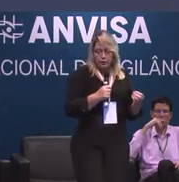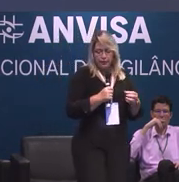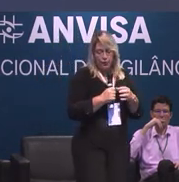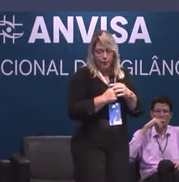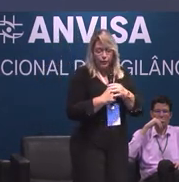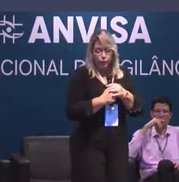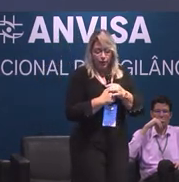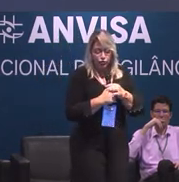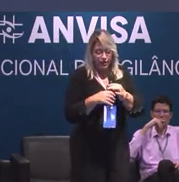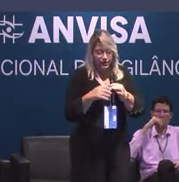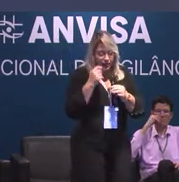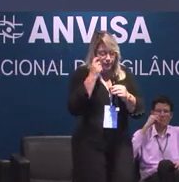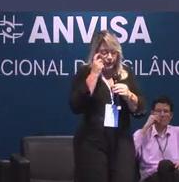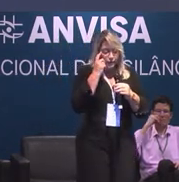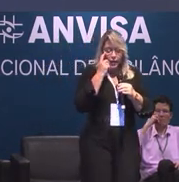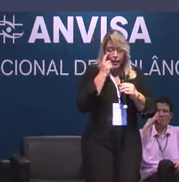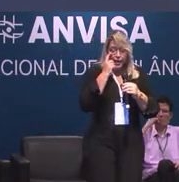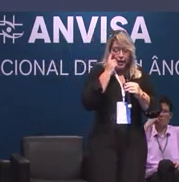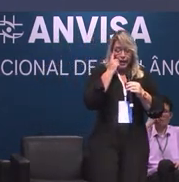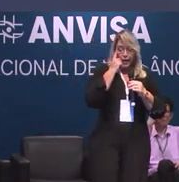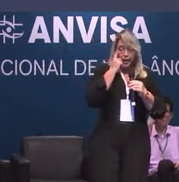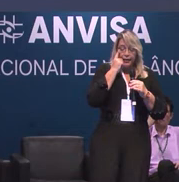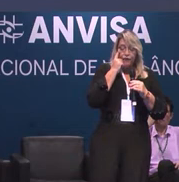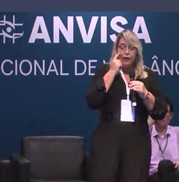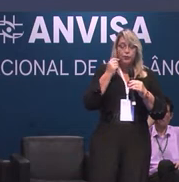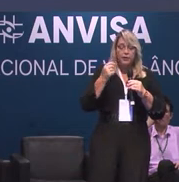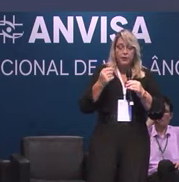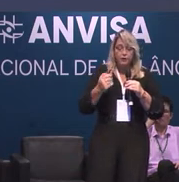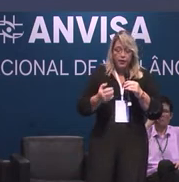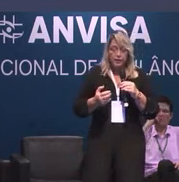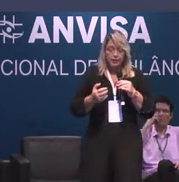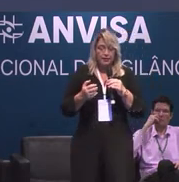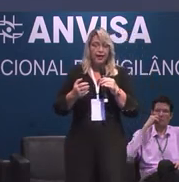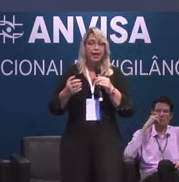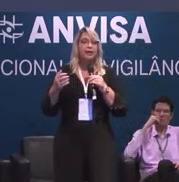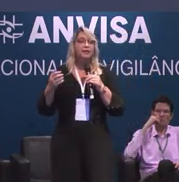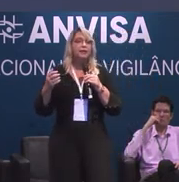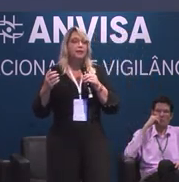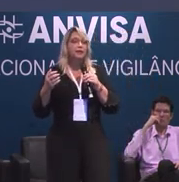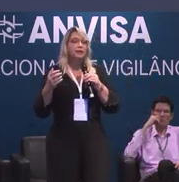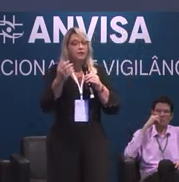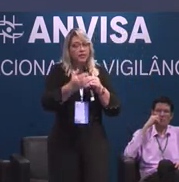são pactuados na CIB, de fato, as visas, elas...